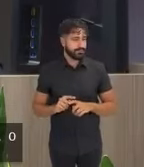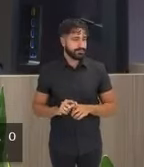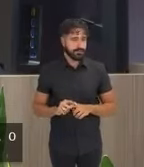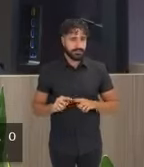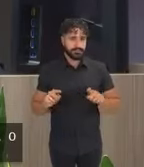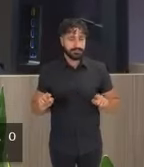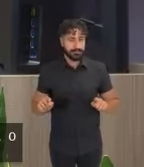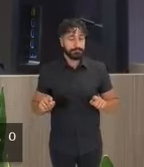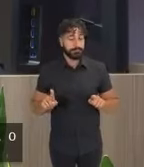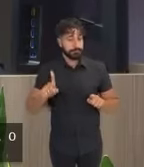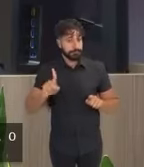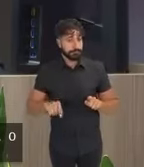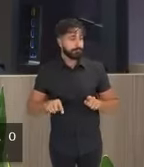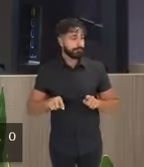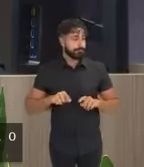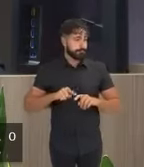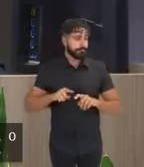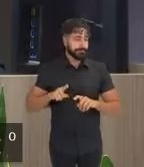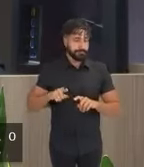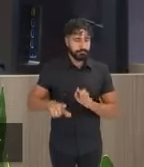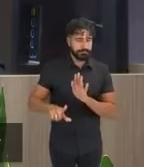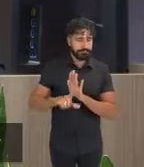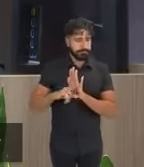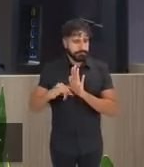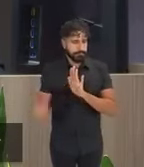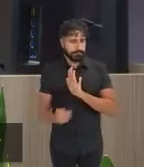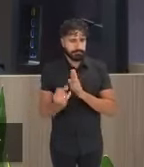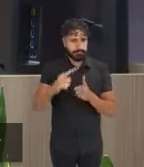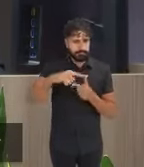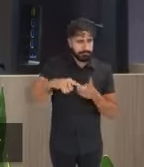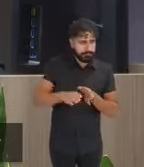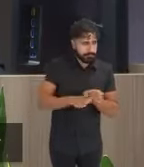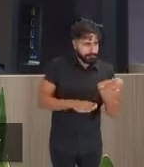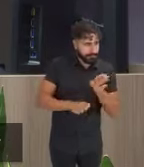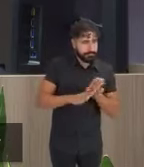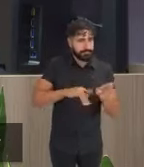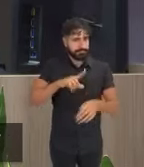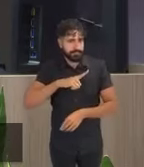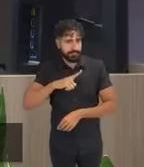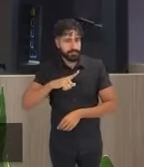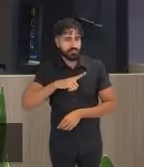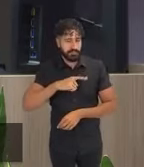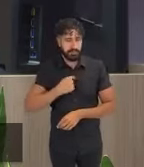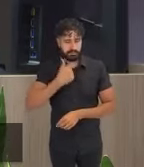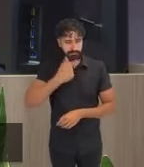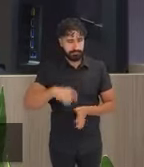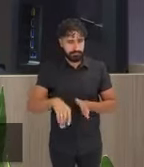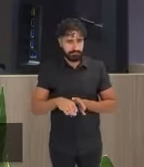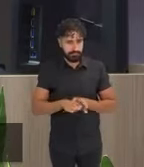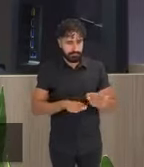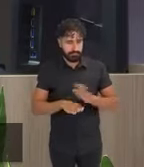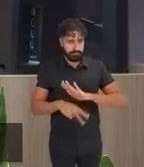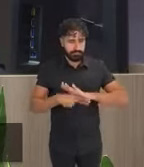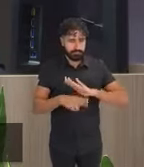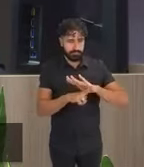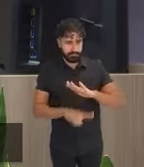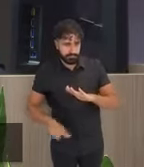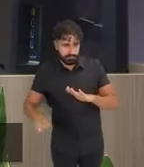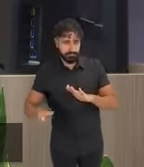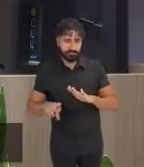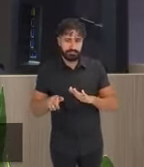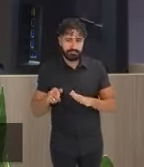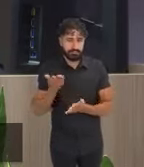trabalho. E aí, como o senhor também colocou, vem aquela importância dos dois orientadores que ele tem, do professor orientador da universidade onde ele